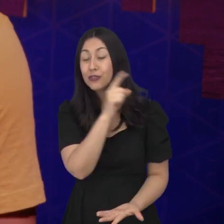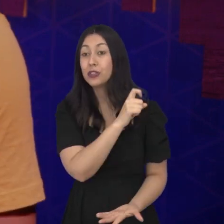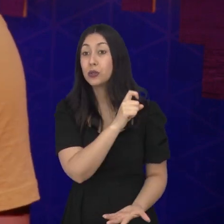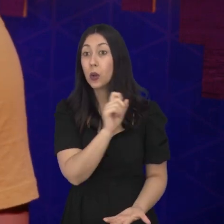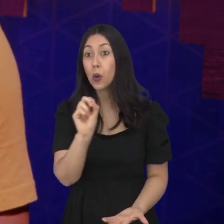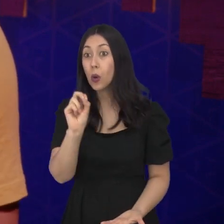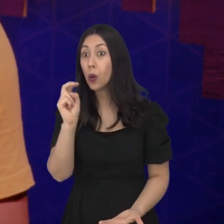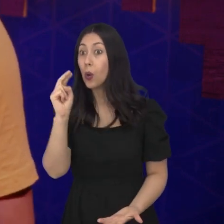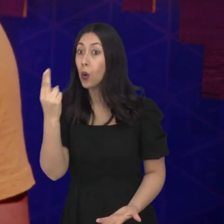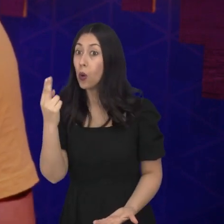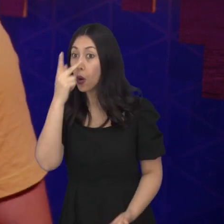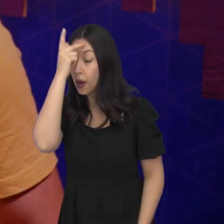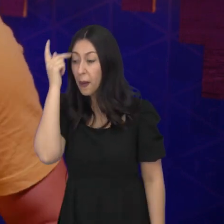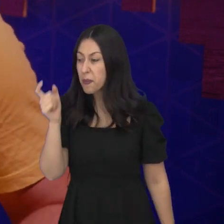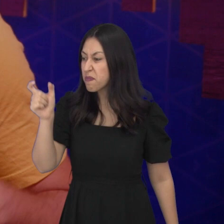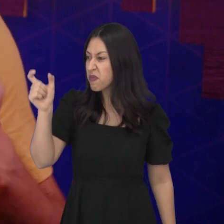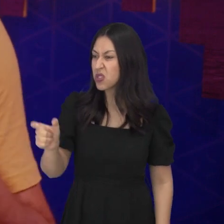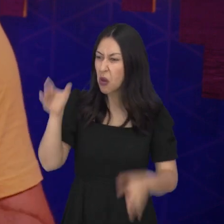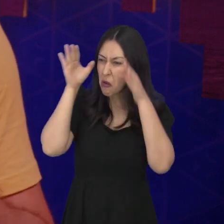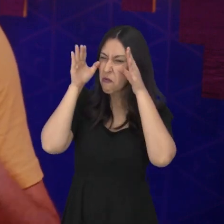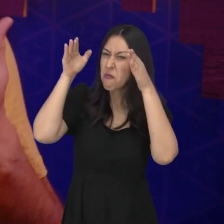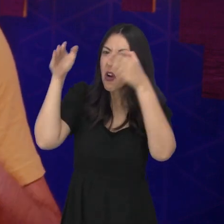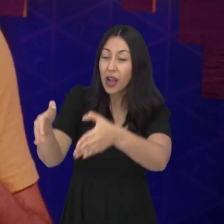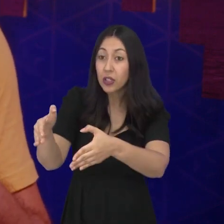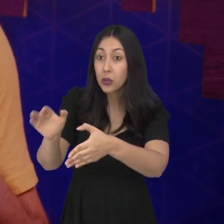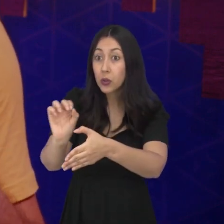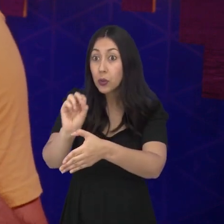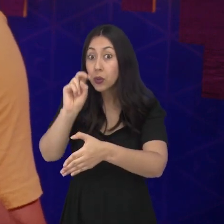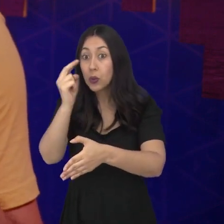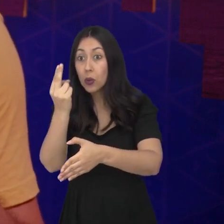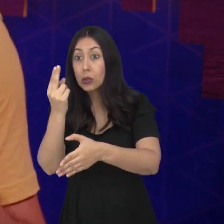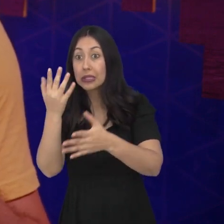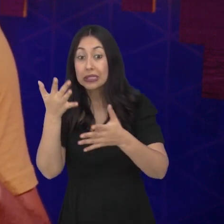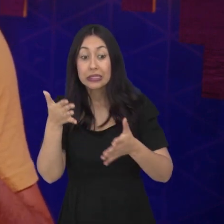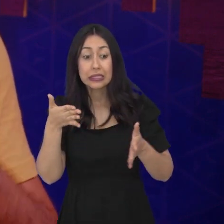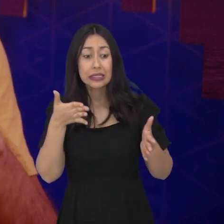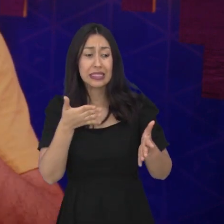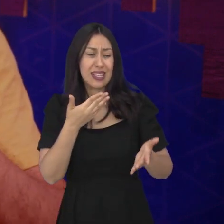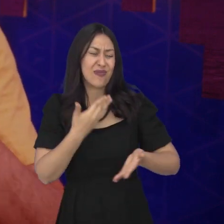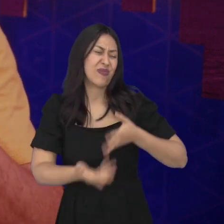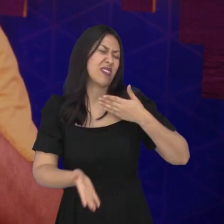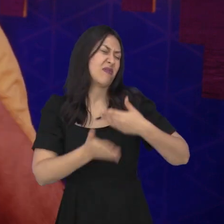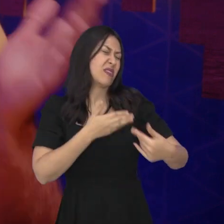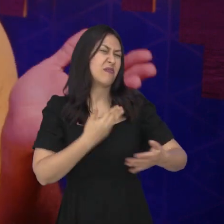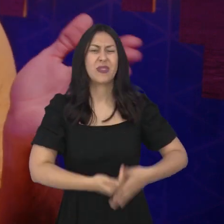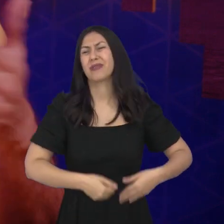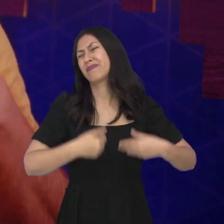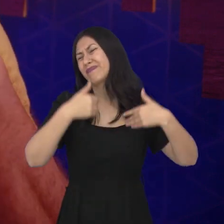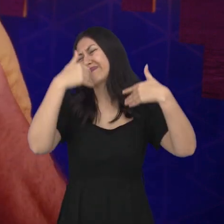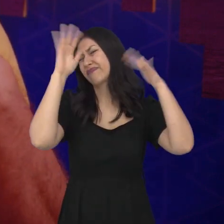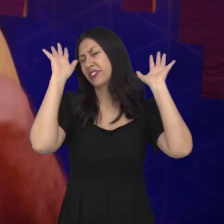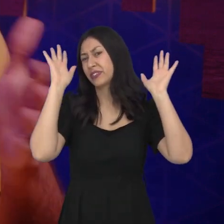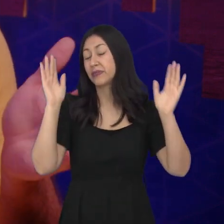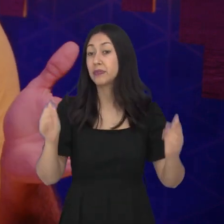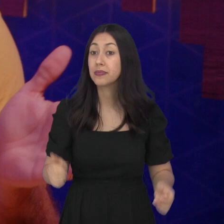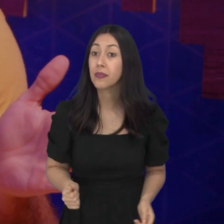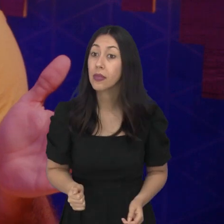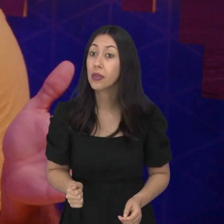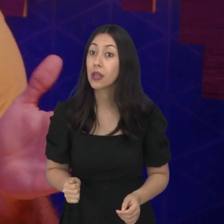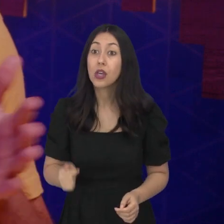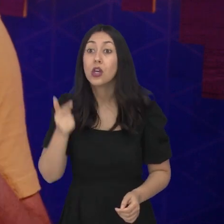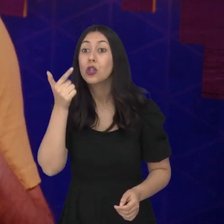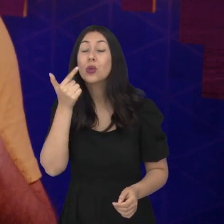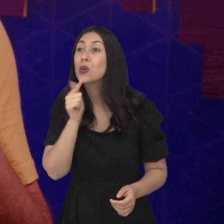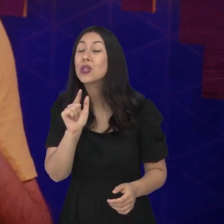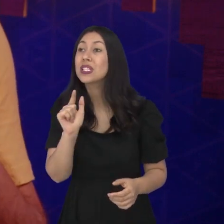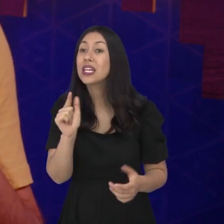880 geralmente. Ou o cara tá muito focado, ou ele tá, tipo, que se dane, ele não tá pensando em